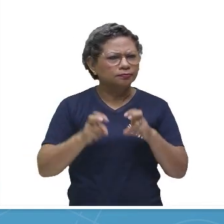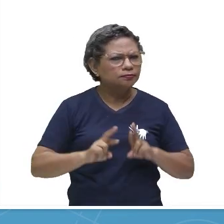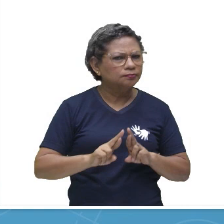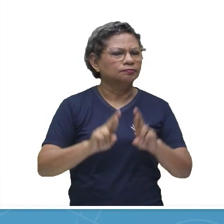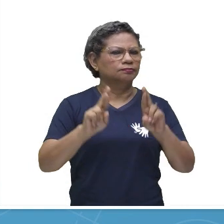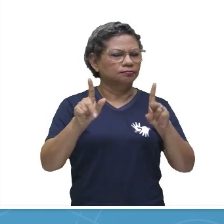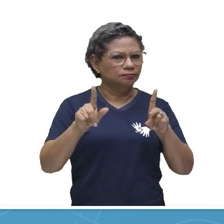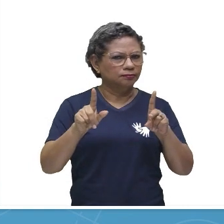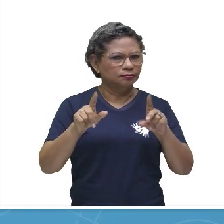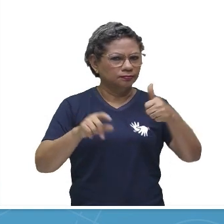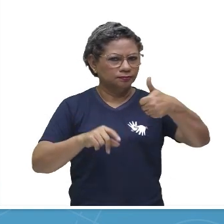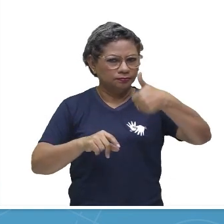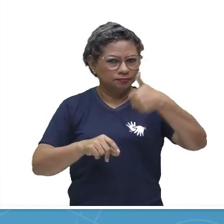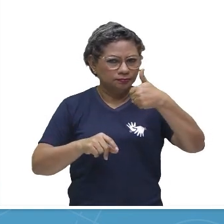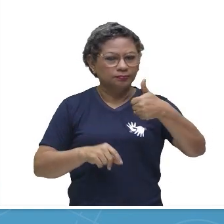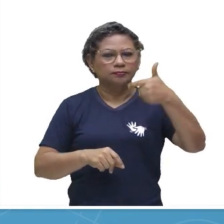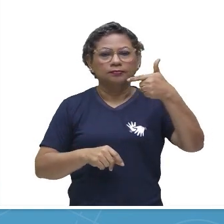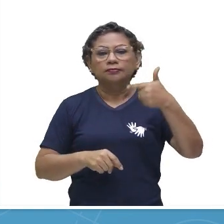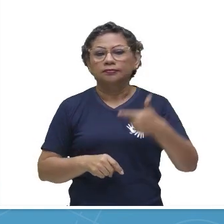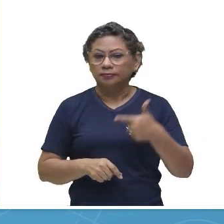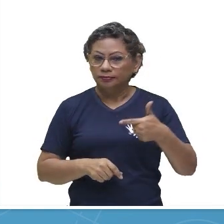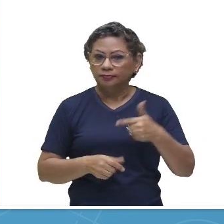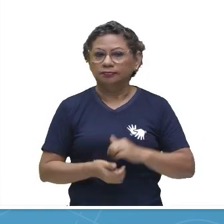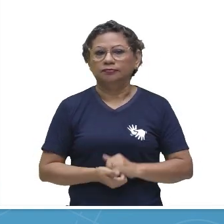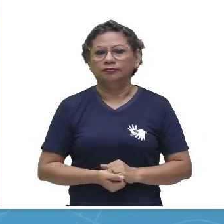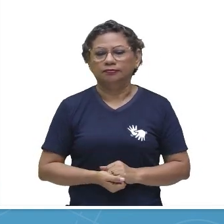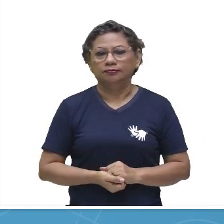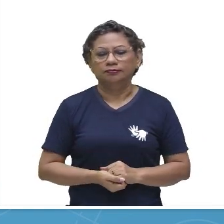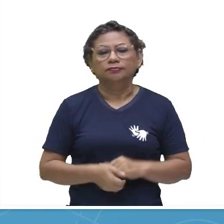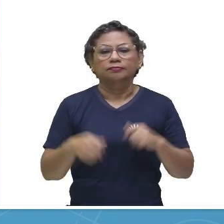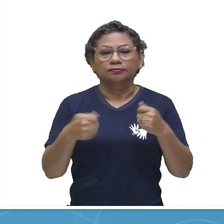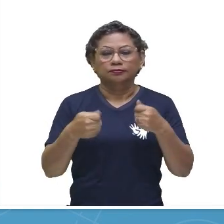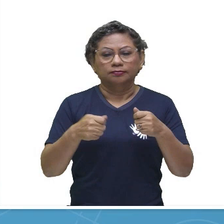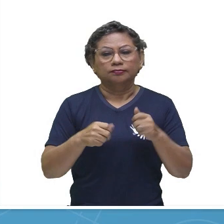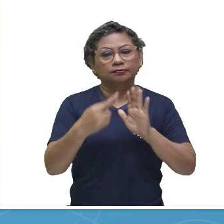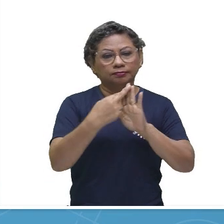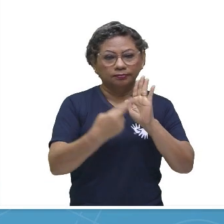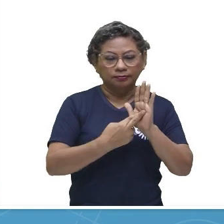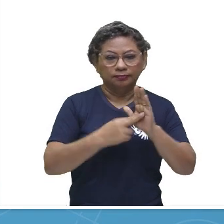entre essas duas situações, por conta do sinal de associação, que é o nosso parêntese.